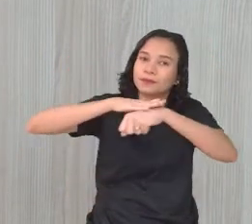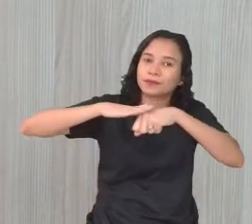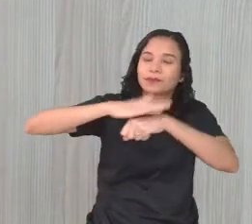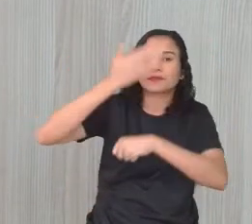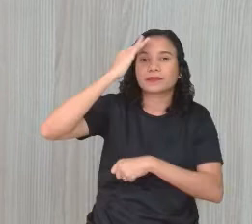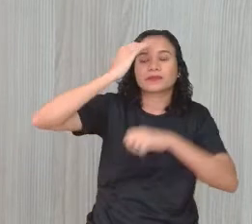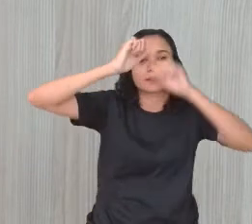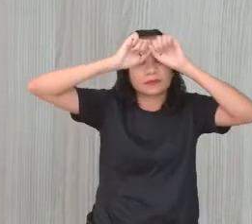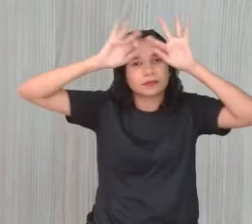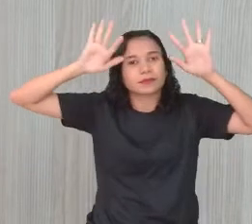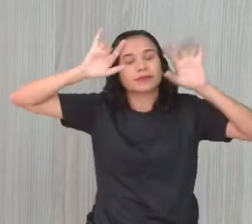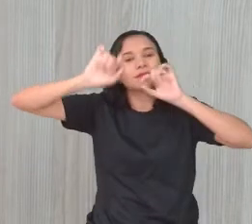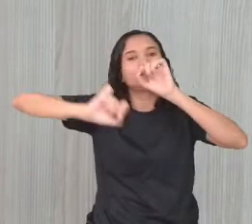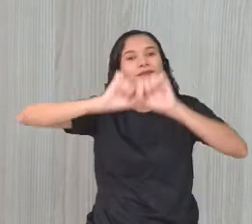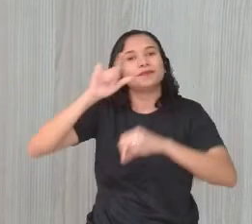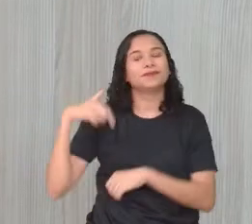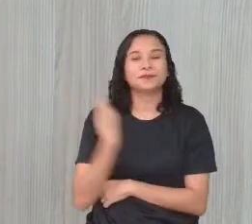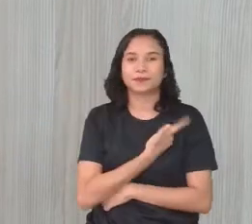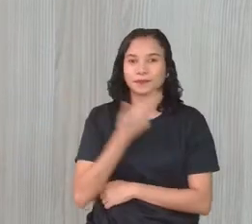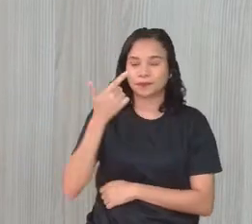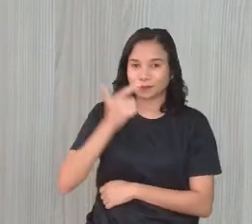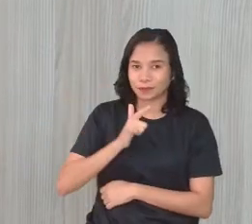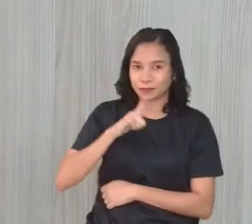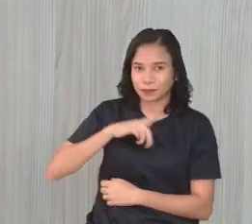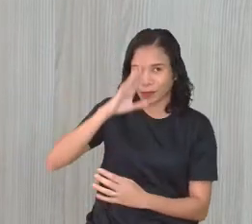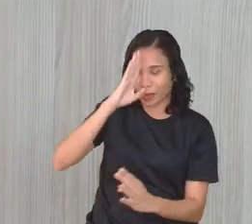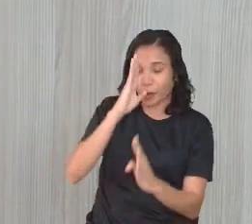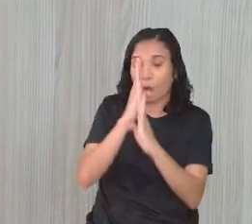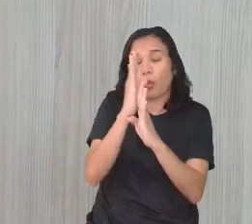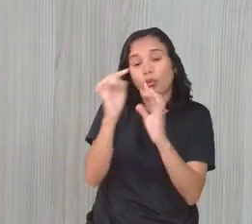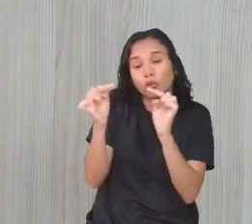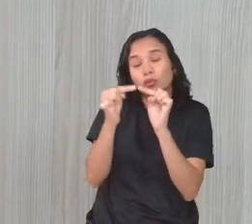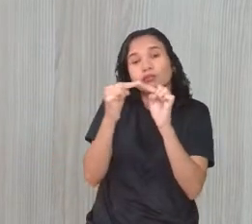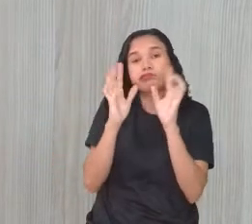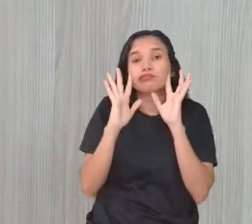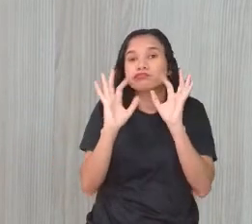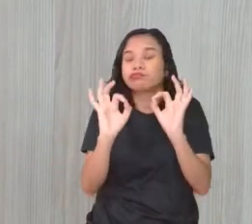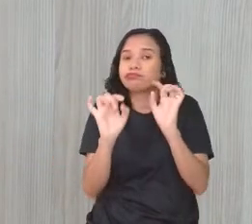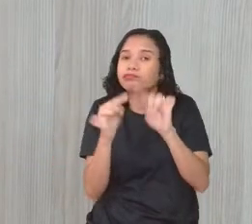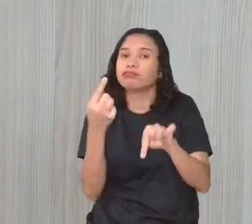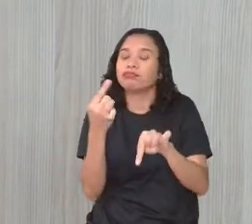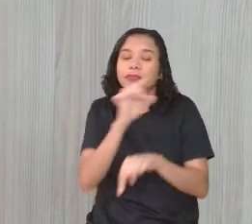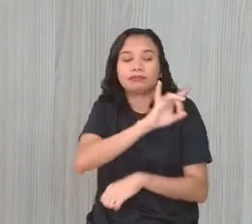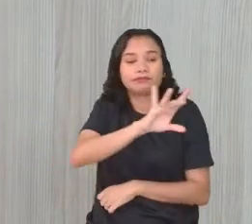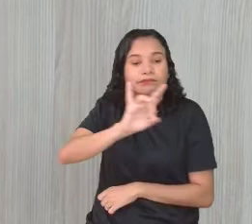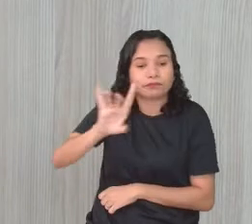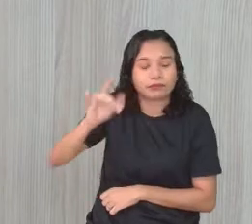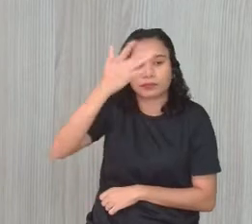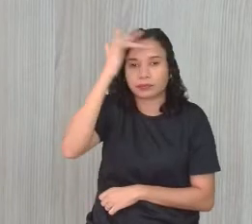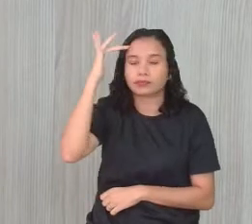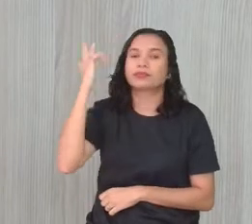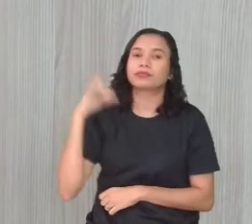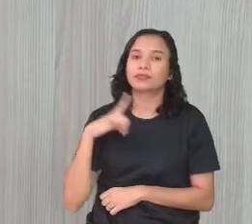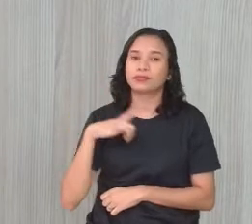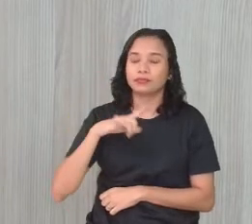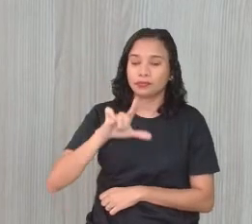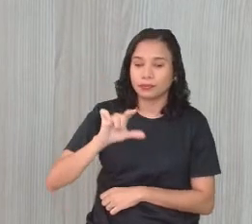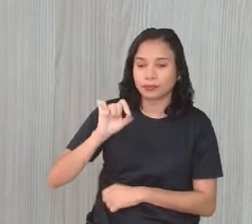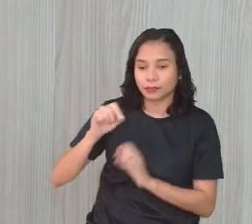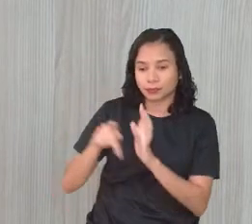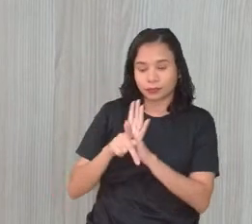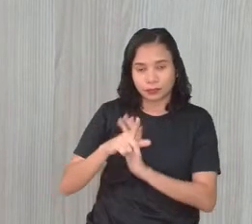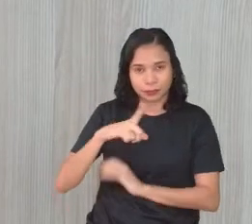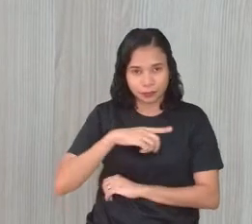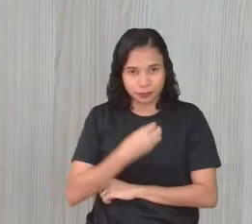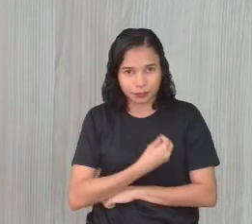entender se a gente conseguir chegar no consenso, ótimo. Se a gente não conseguir chegar no consenso, cada um permanece ali com